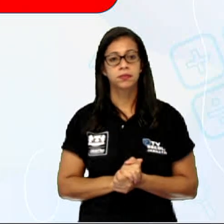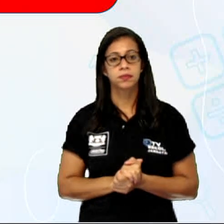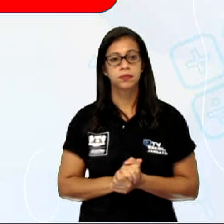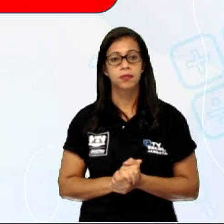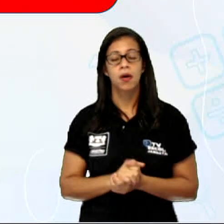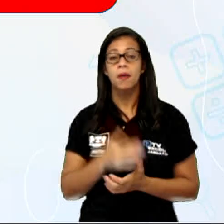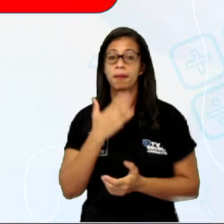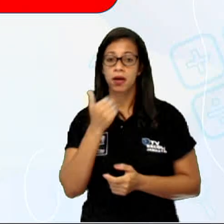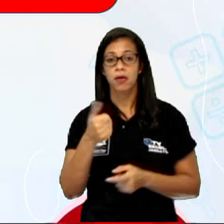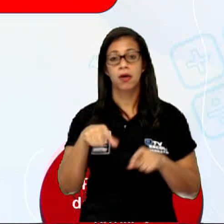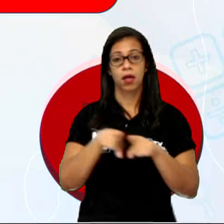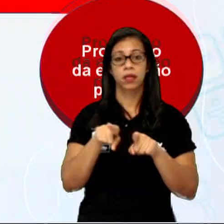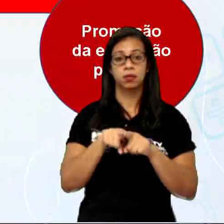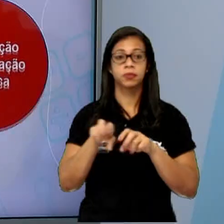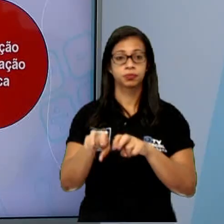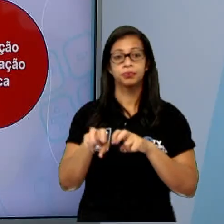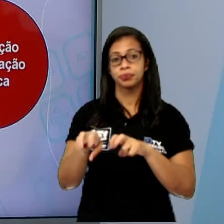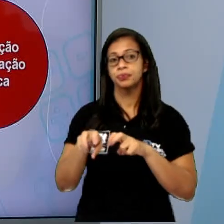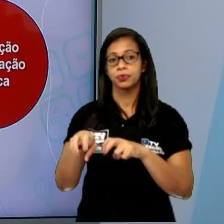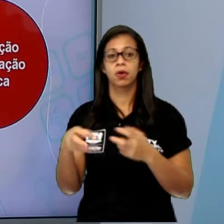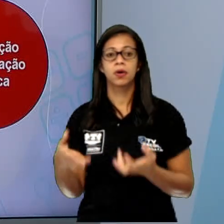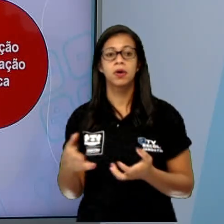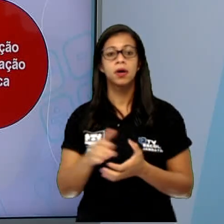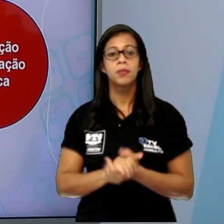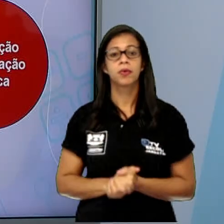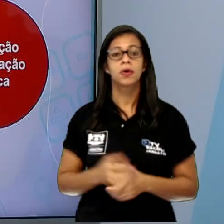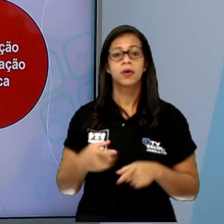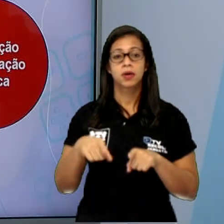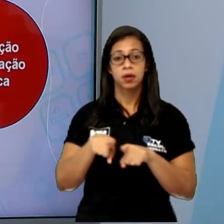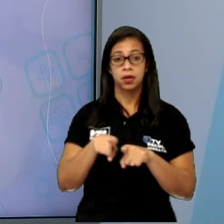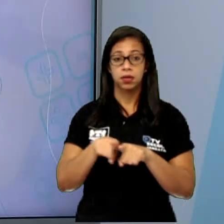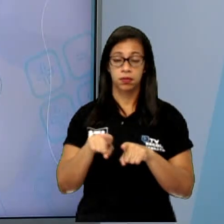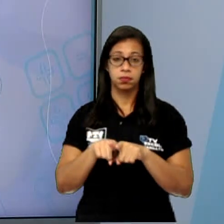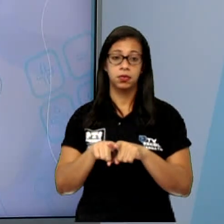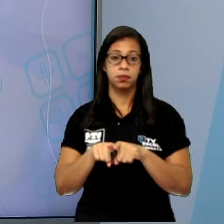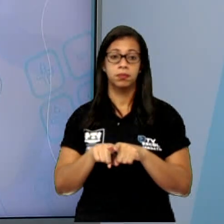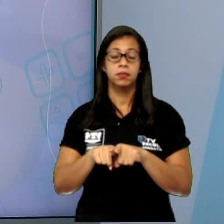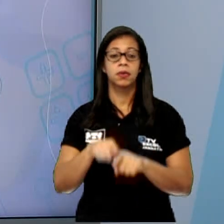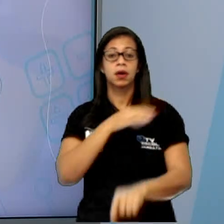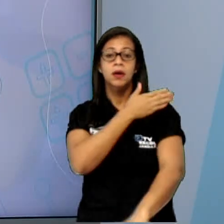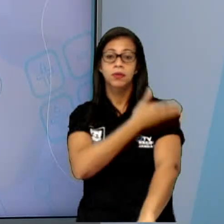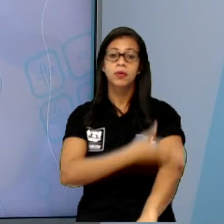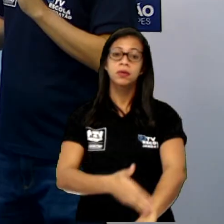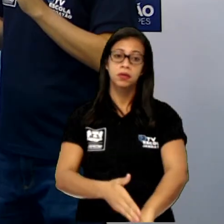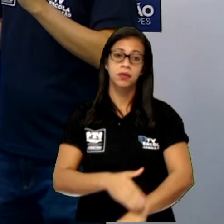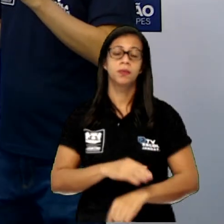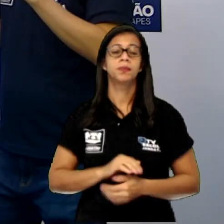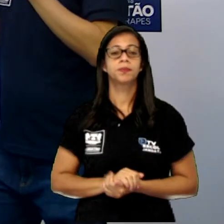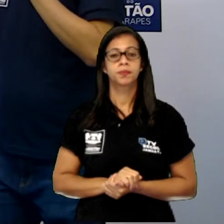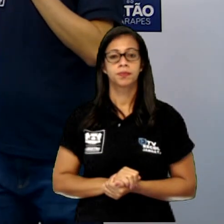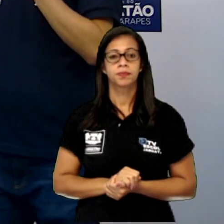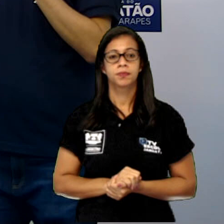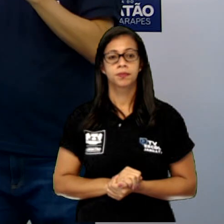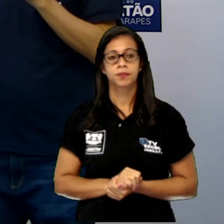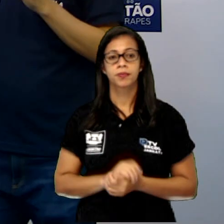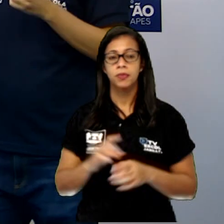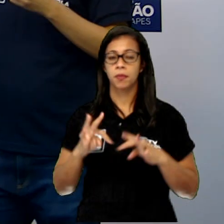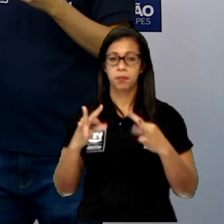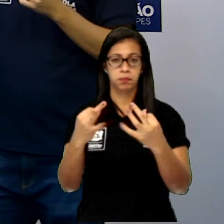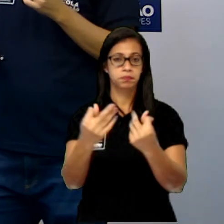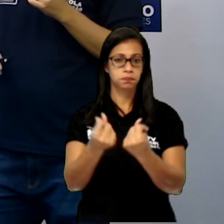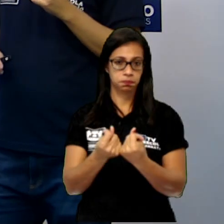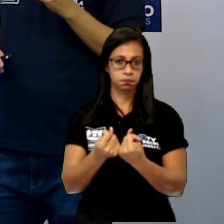e os sovkhozes, tá? E a promoção da educação pública. Gente, no período